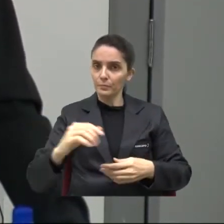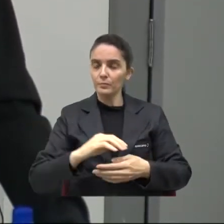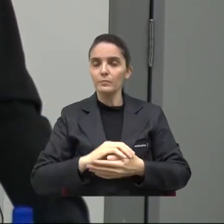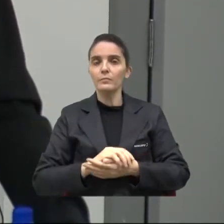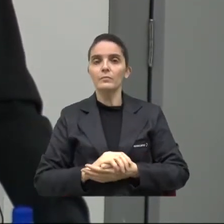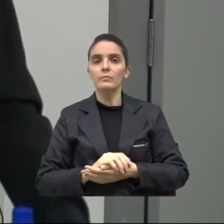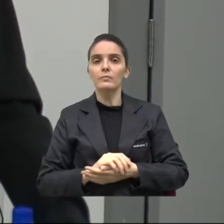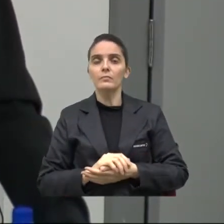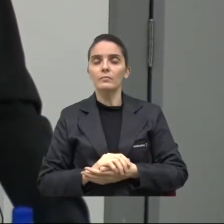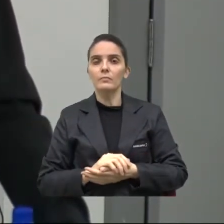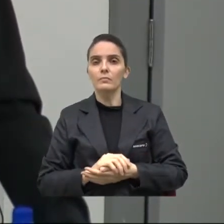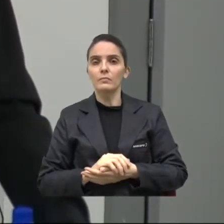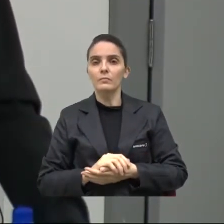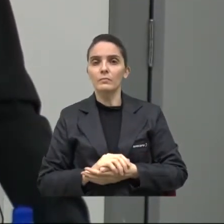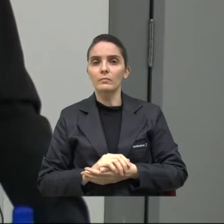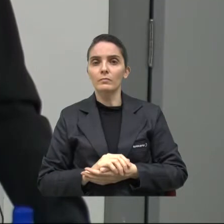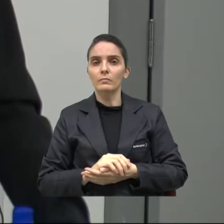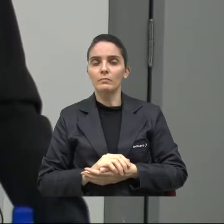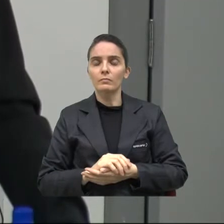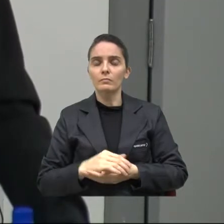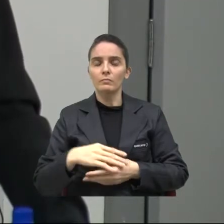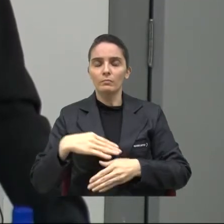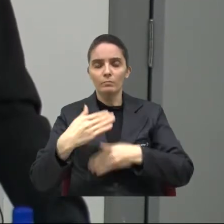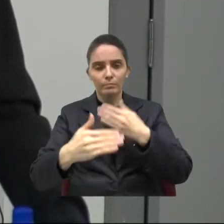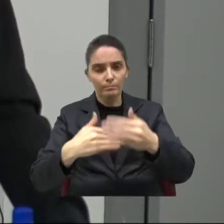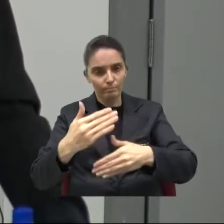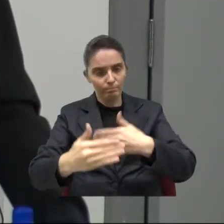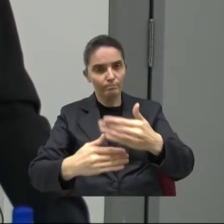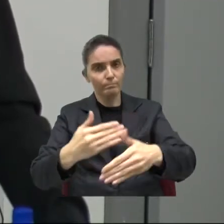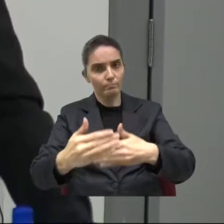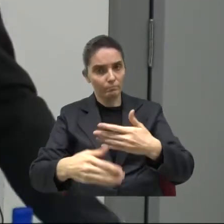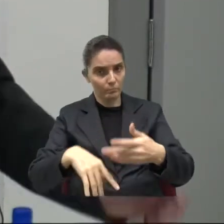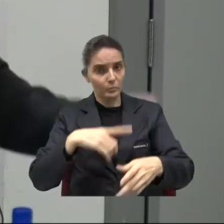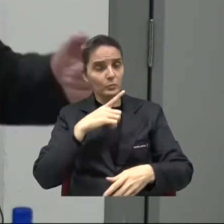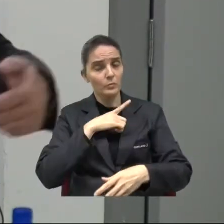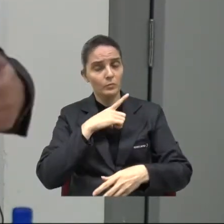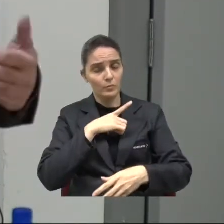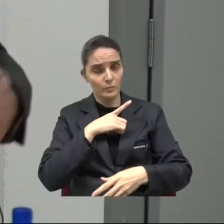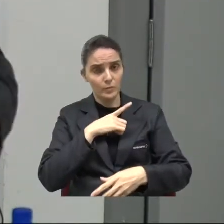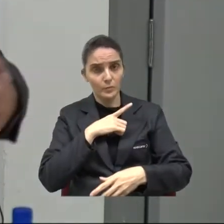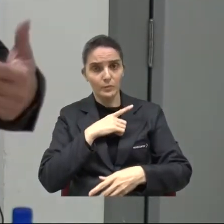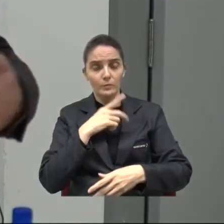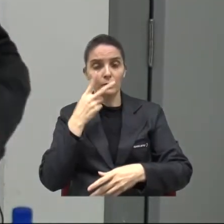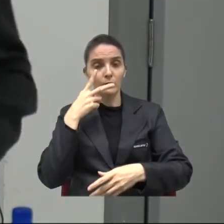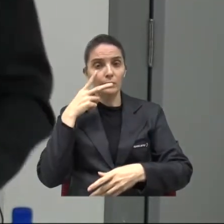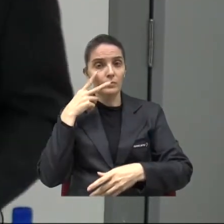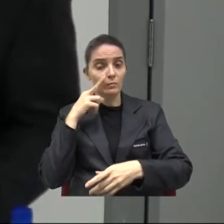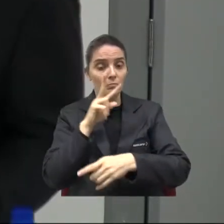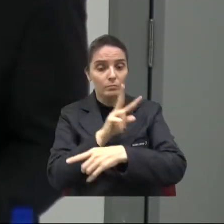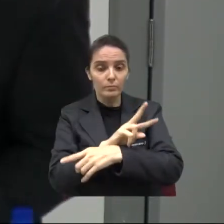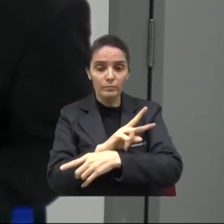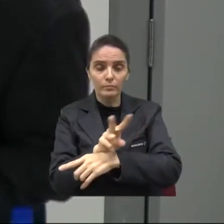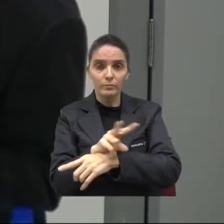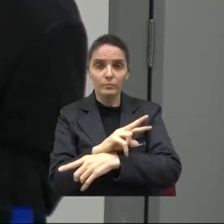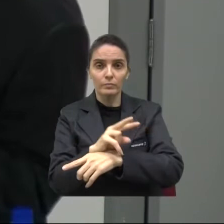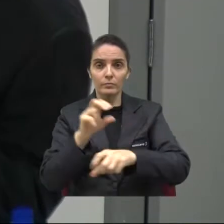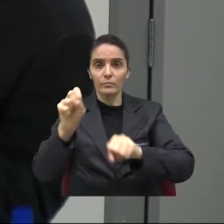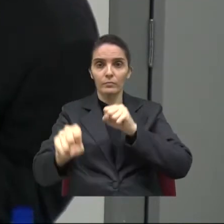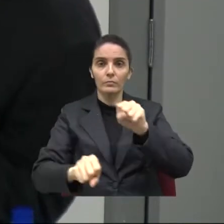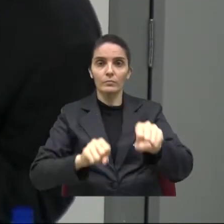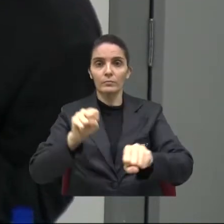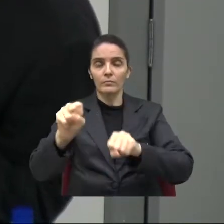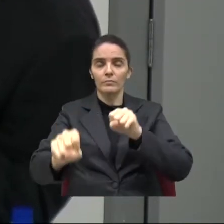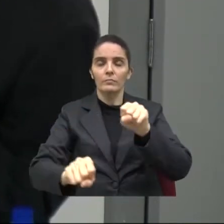durante um longo período de tempo, funcionou aquela guarda de ciclismo, né, vereador Lemão, o senhor